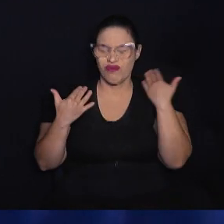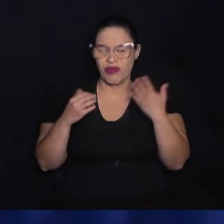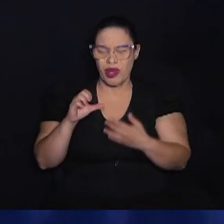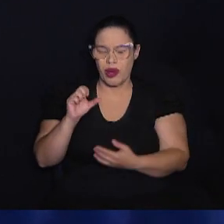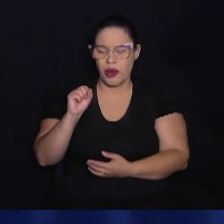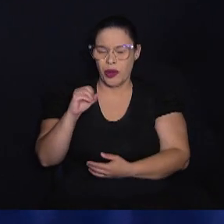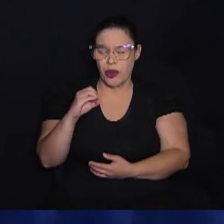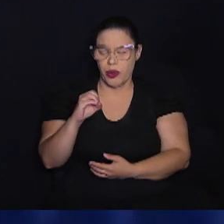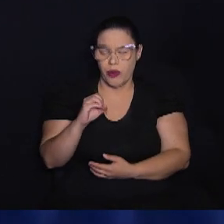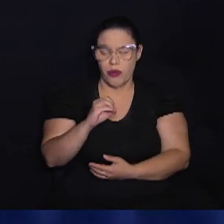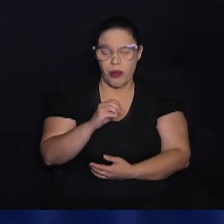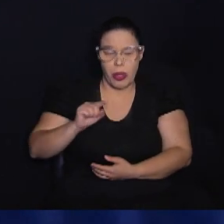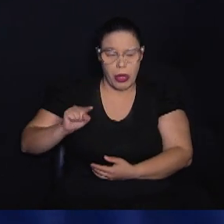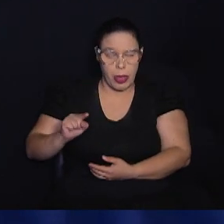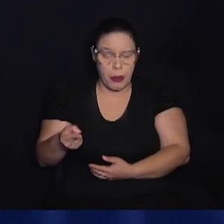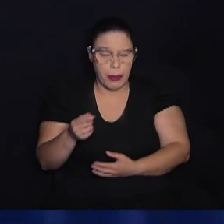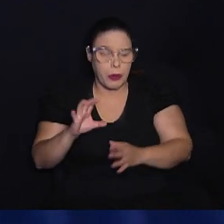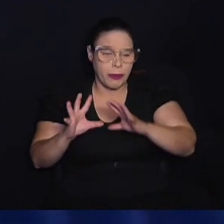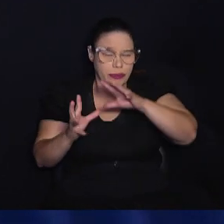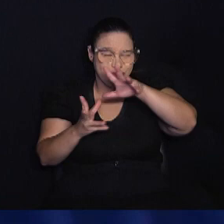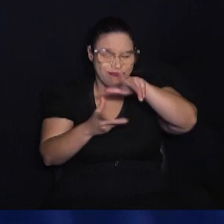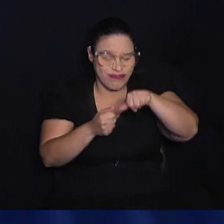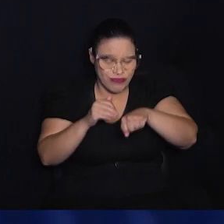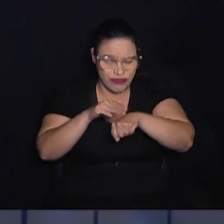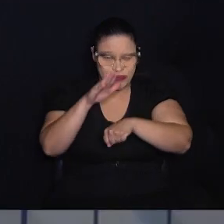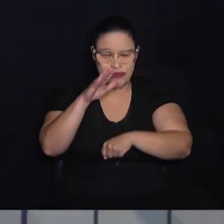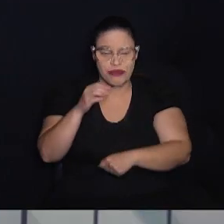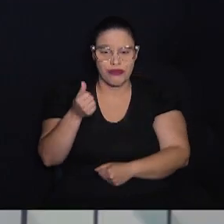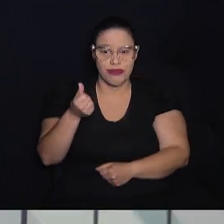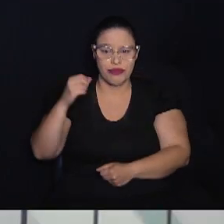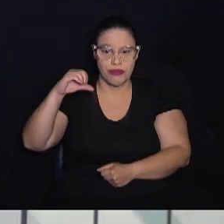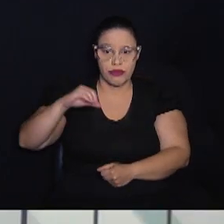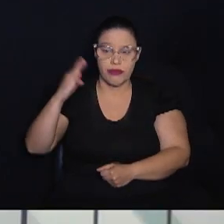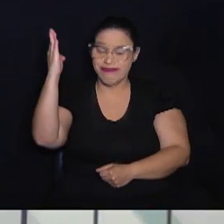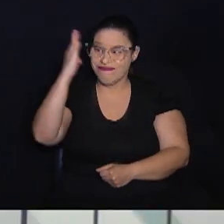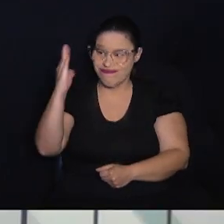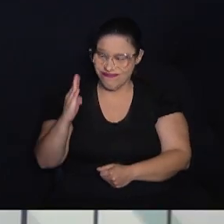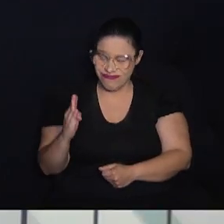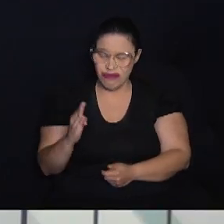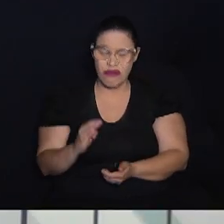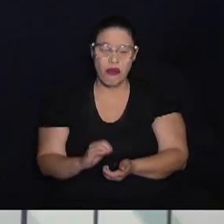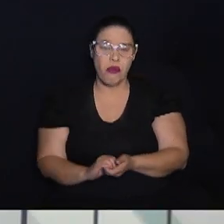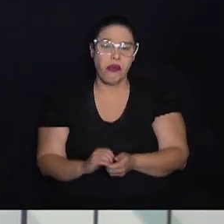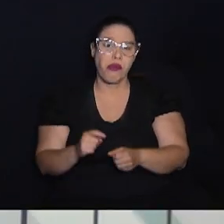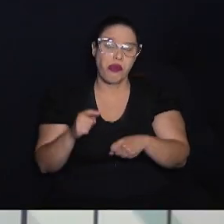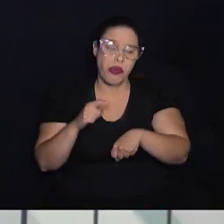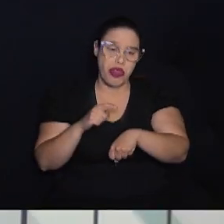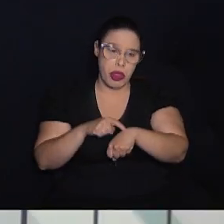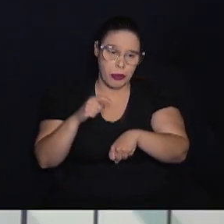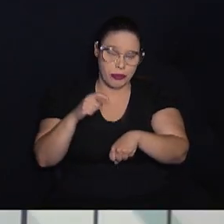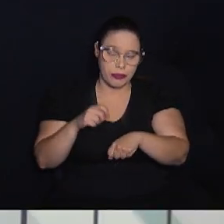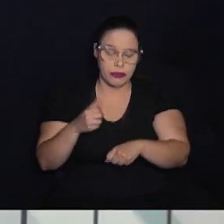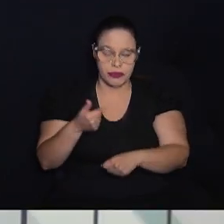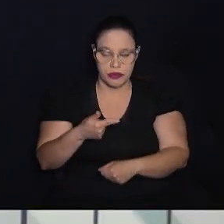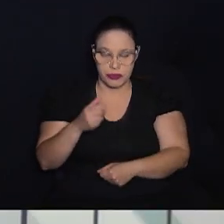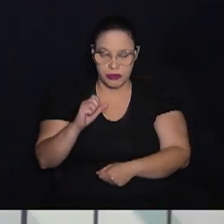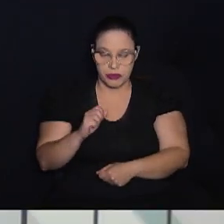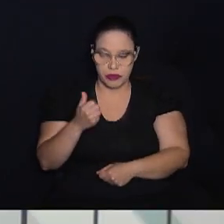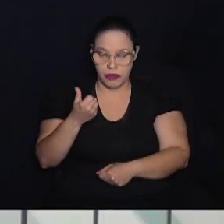mil pessoas no mundo e mais de 19 mil no Brasil, no período de 2019